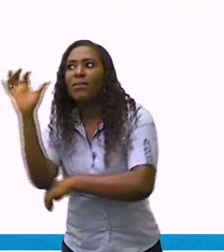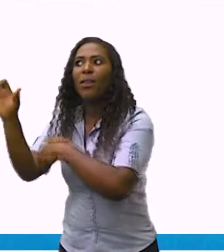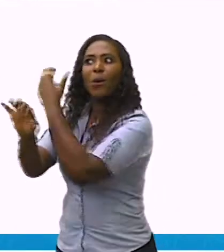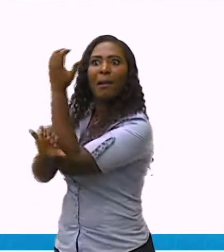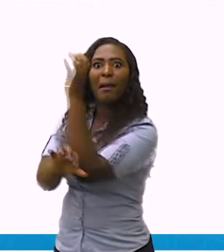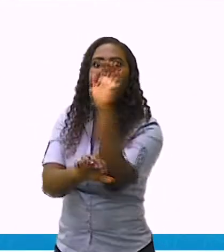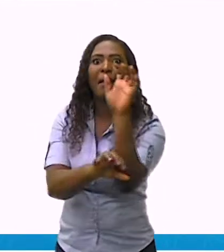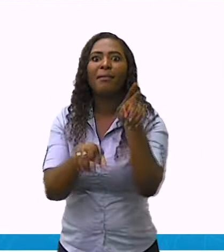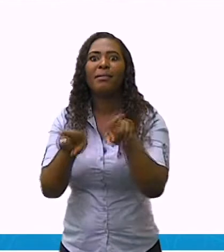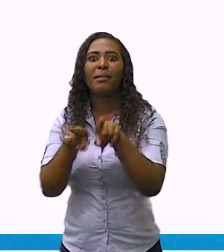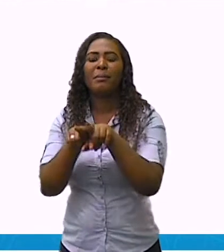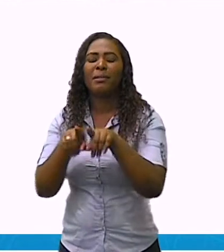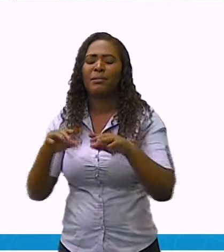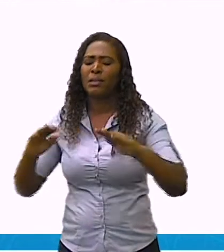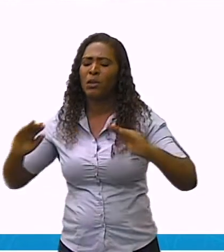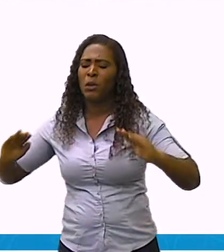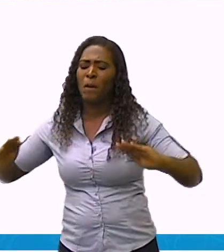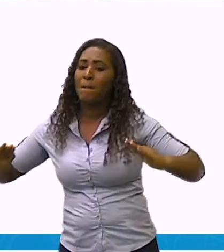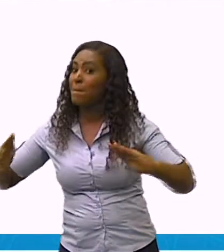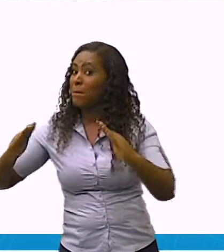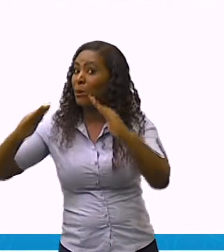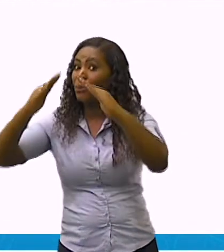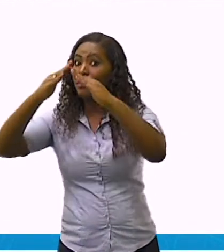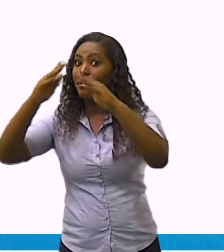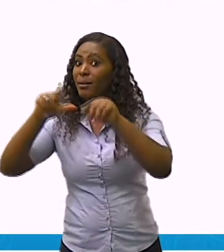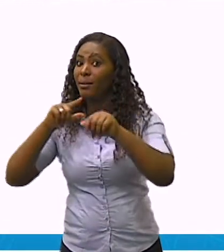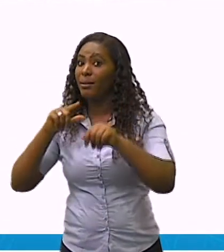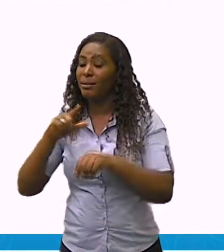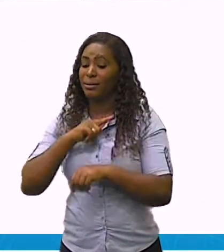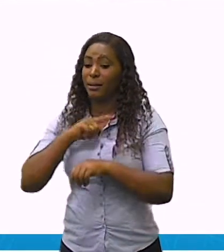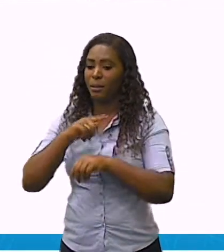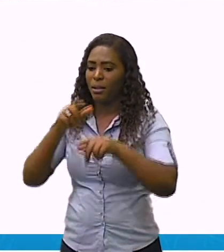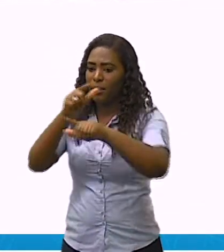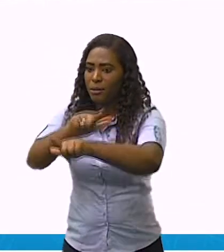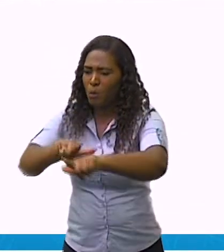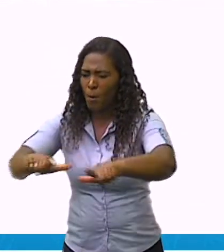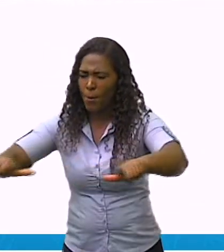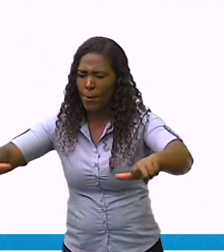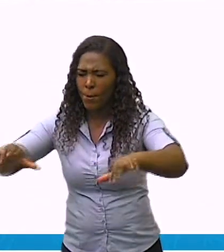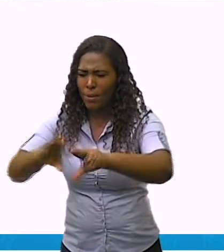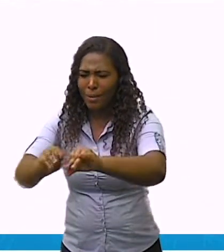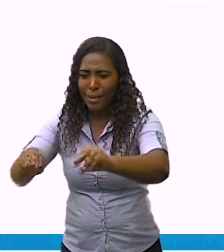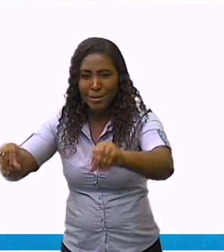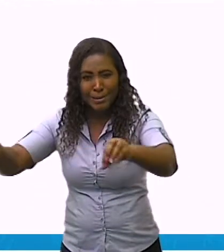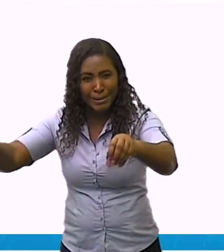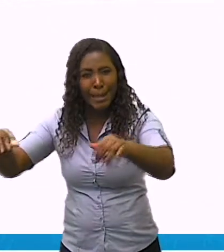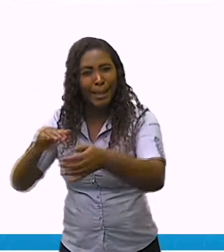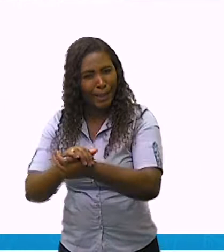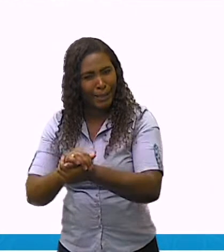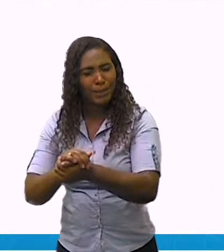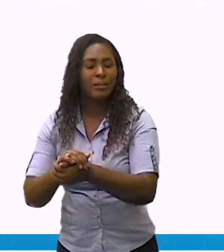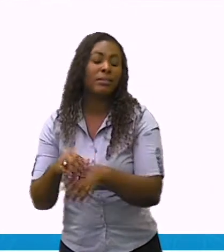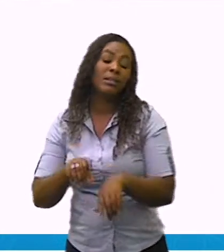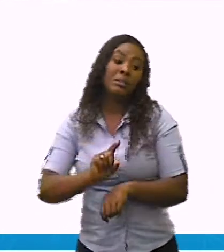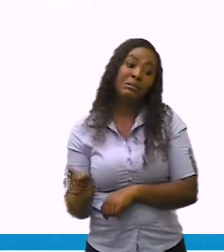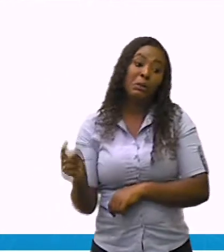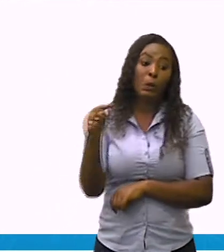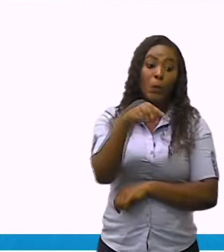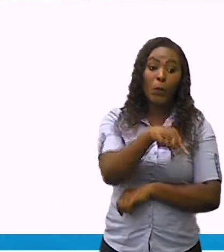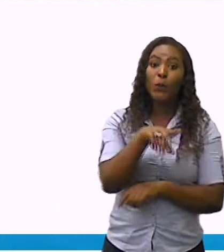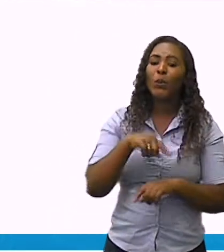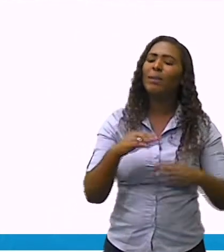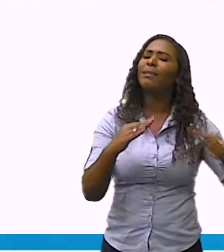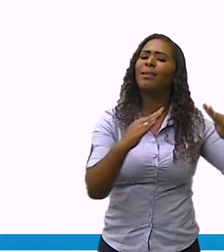outros inúmeros ambientes. Já as paisagens culturais temos